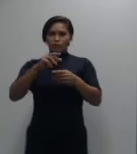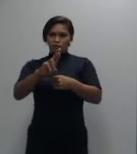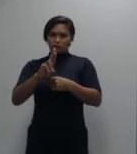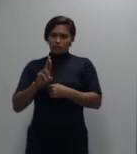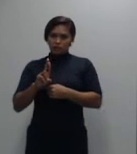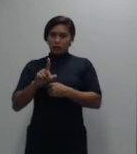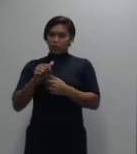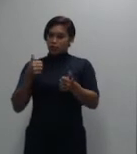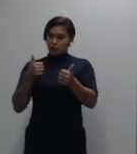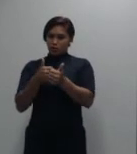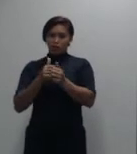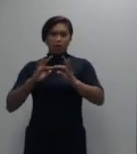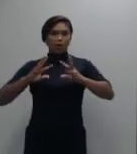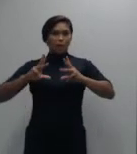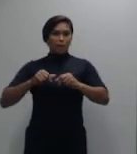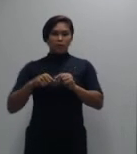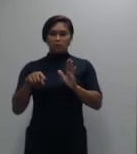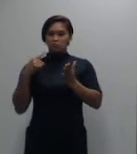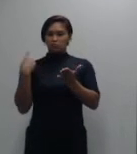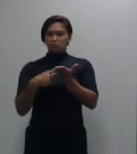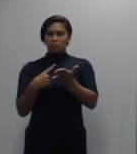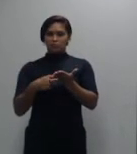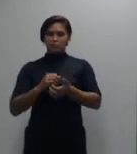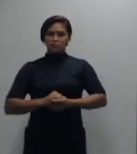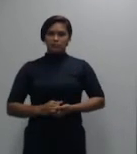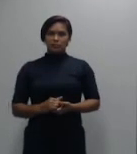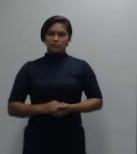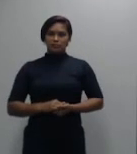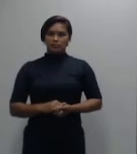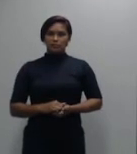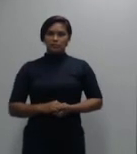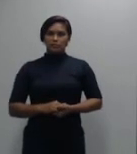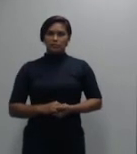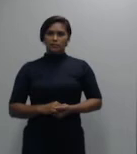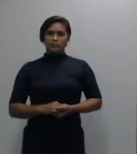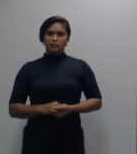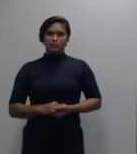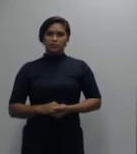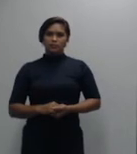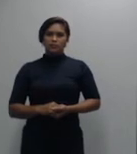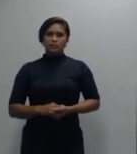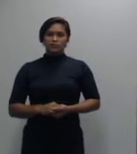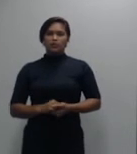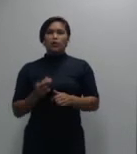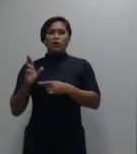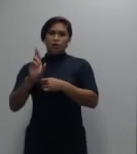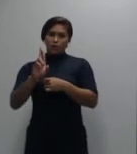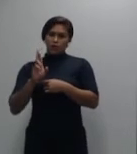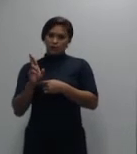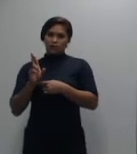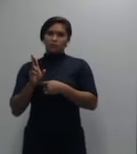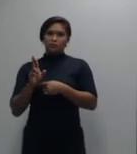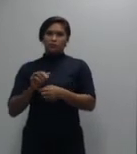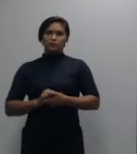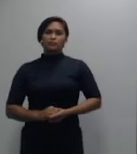Que acompanho integralmente e com o relator